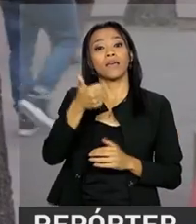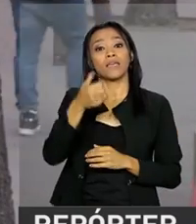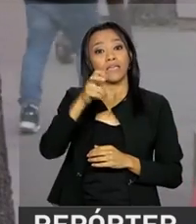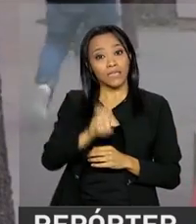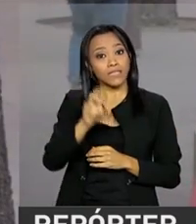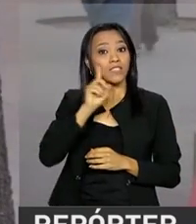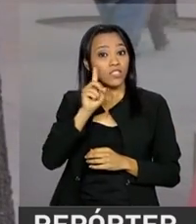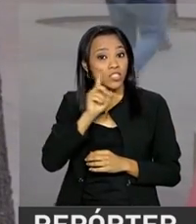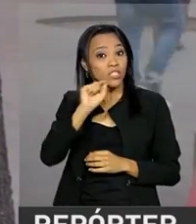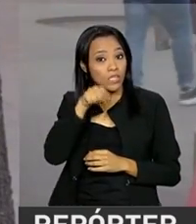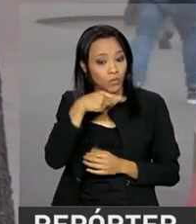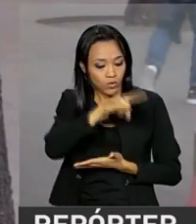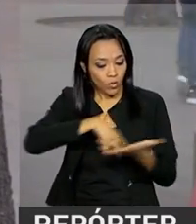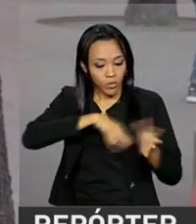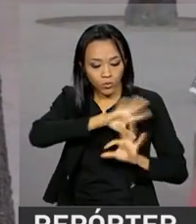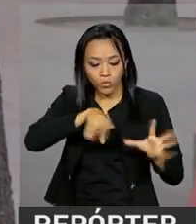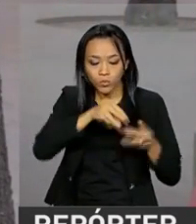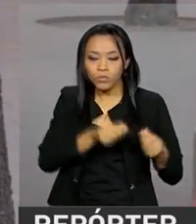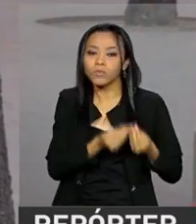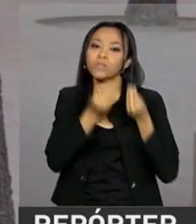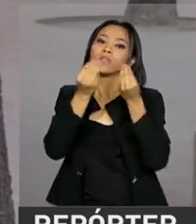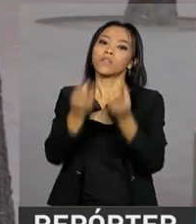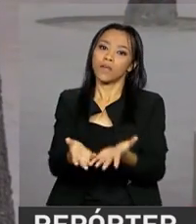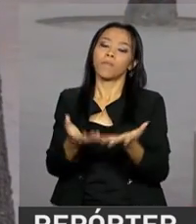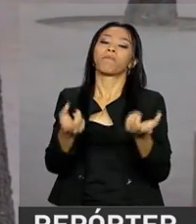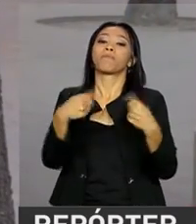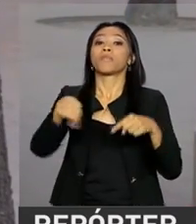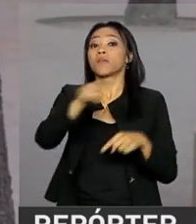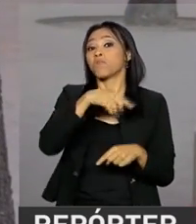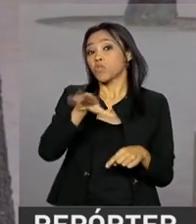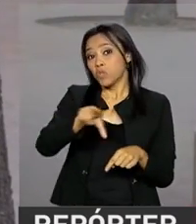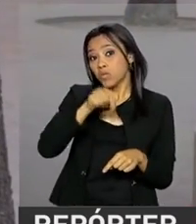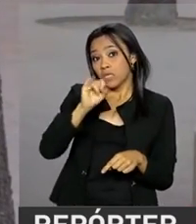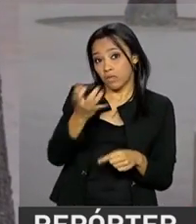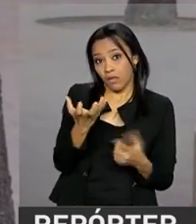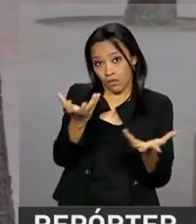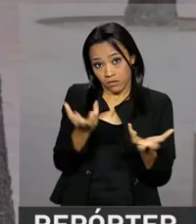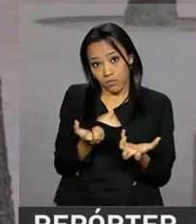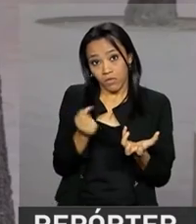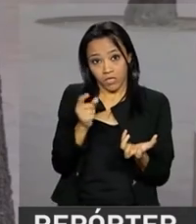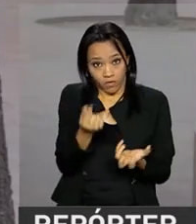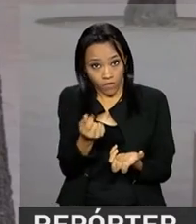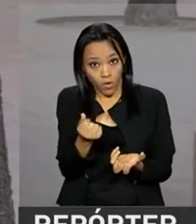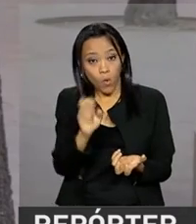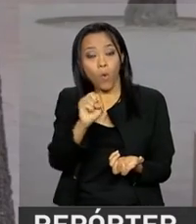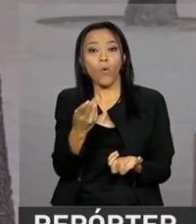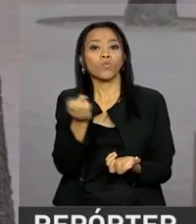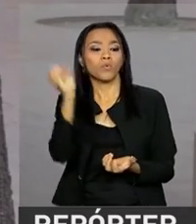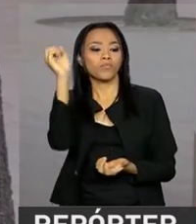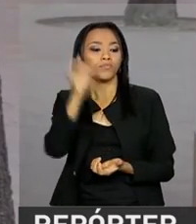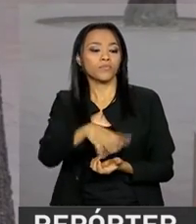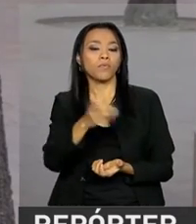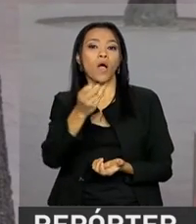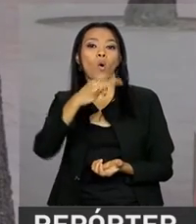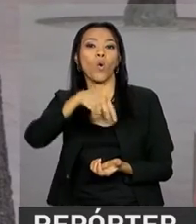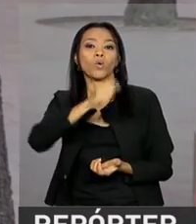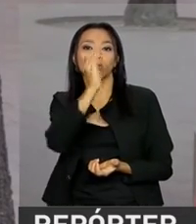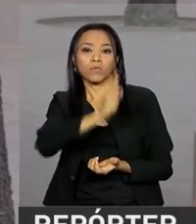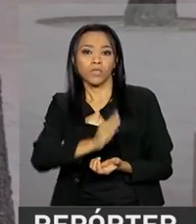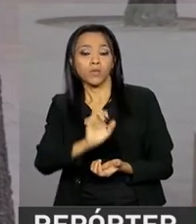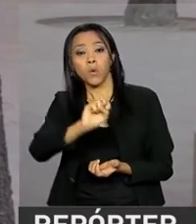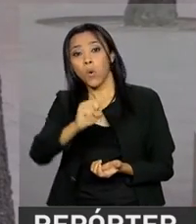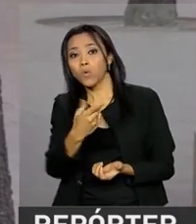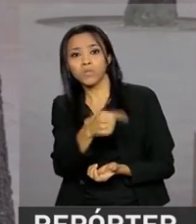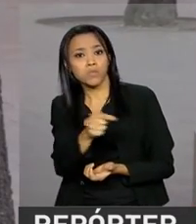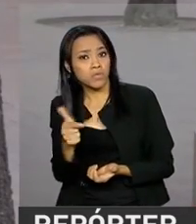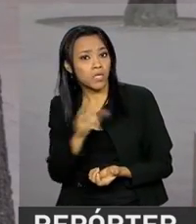depois da entrega dos documentos brasileiros podem escolher se querem receber esse valor em uma conta no brasil outro não tiverem